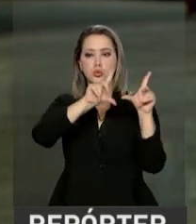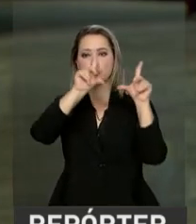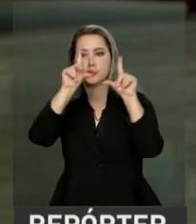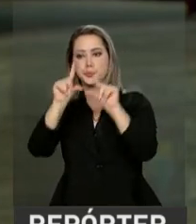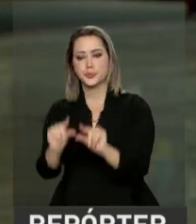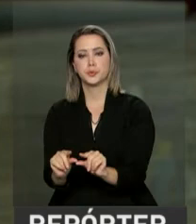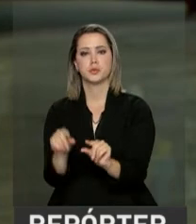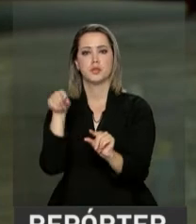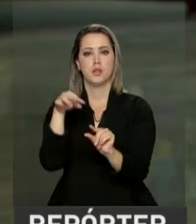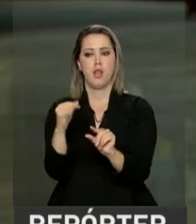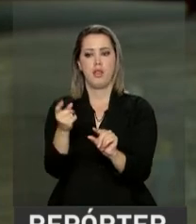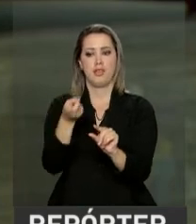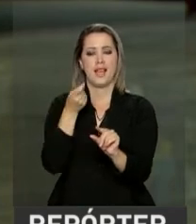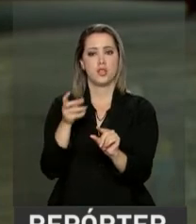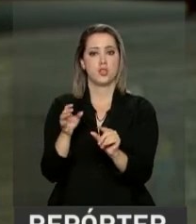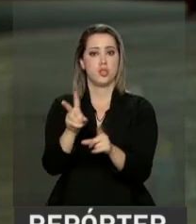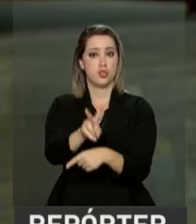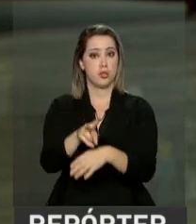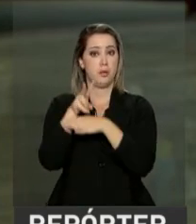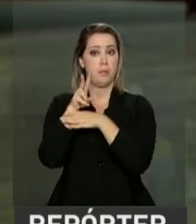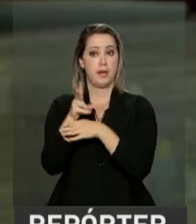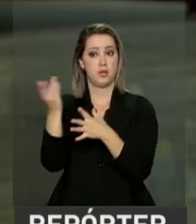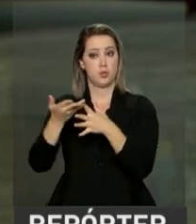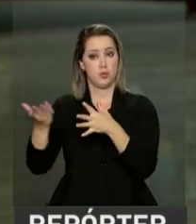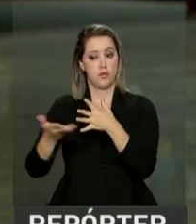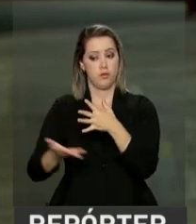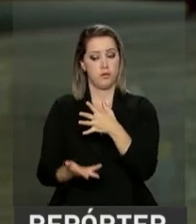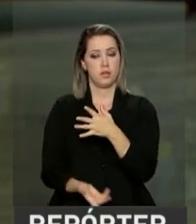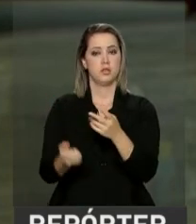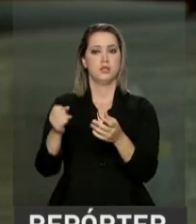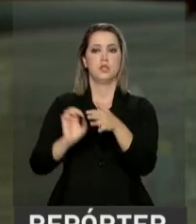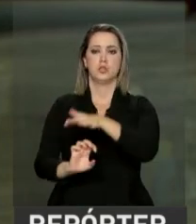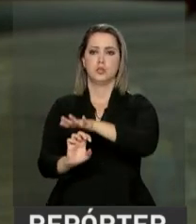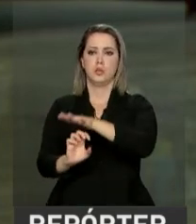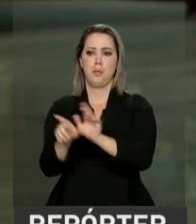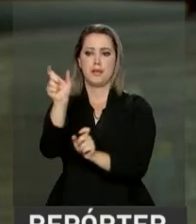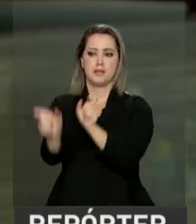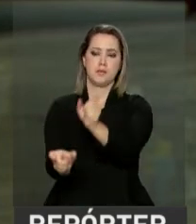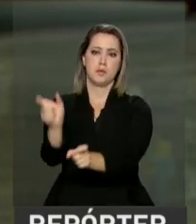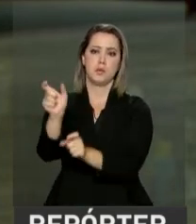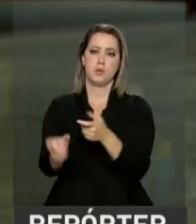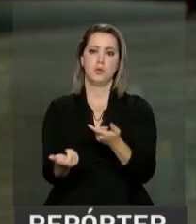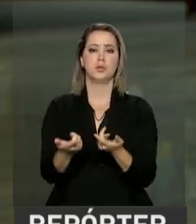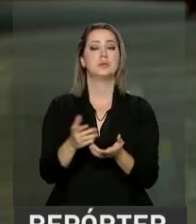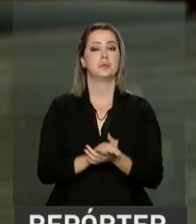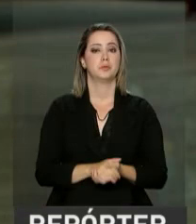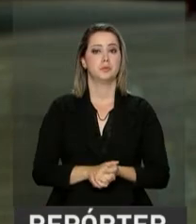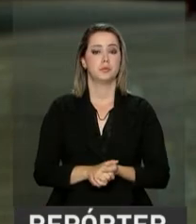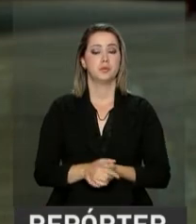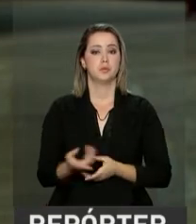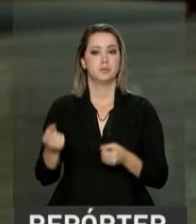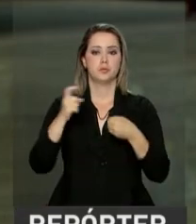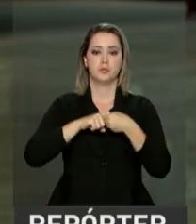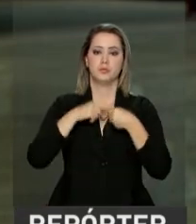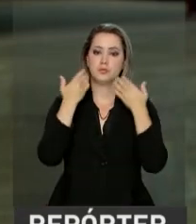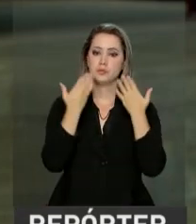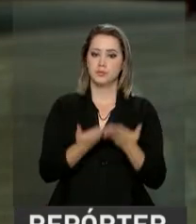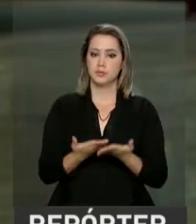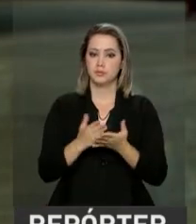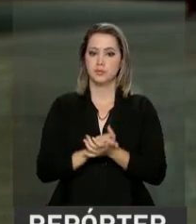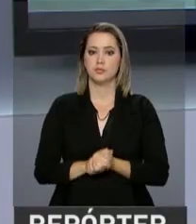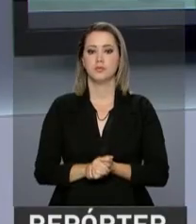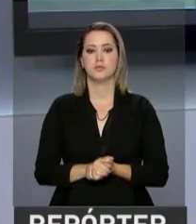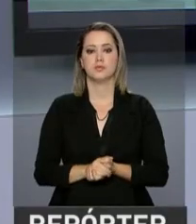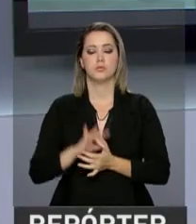taxas cobradas em empréstimos e financiamentos, tanto de empresas quanto de pessoas físicas. Eu volto com você no estúdio,